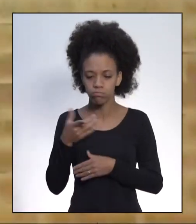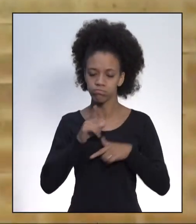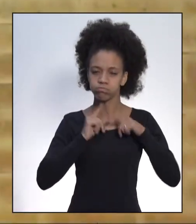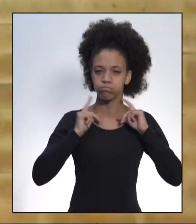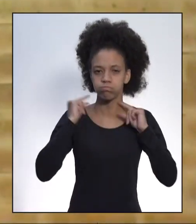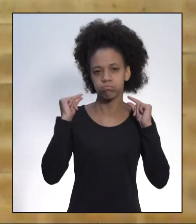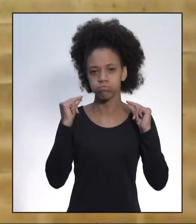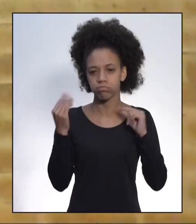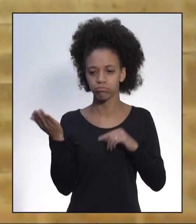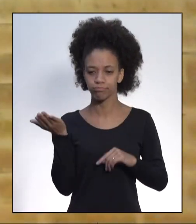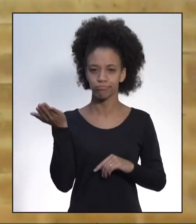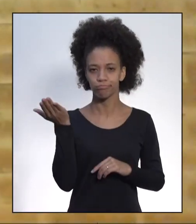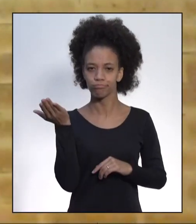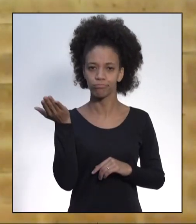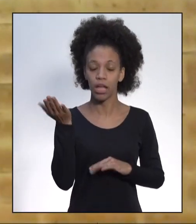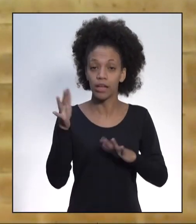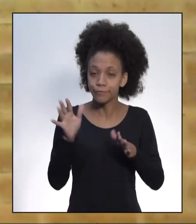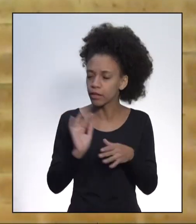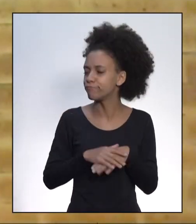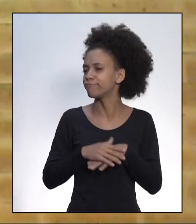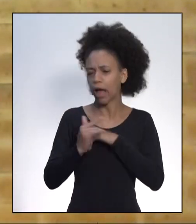indo.